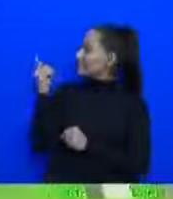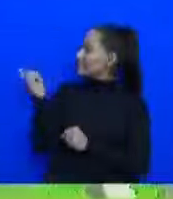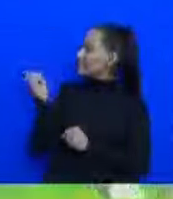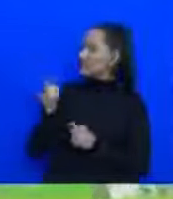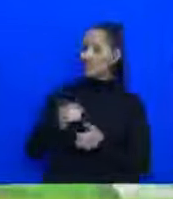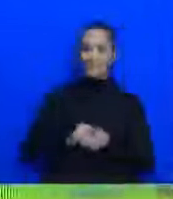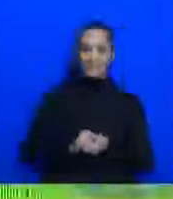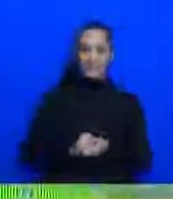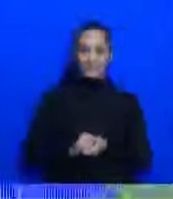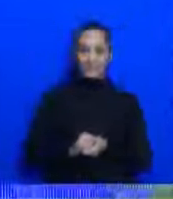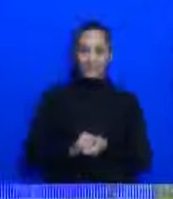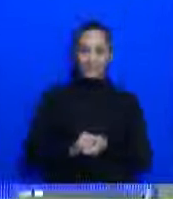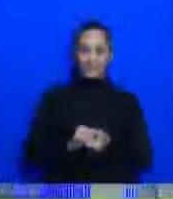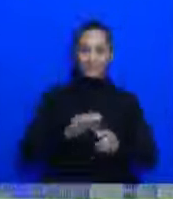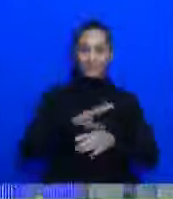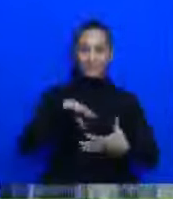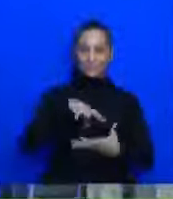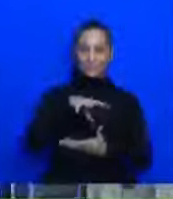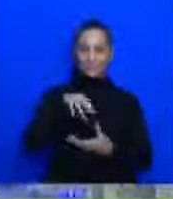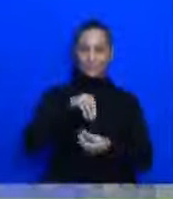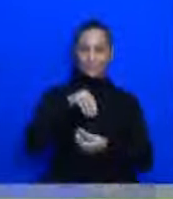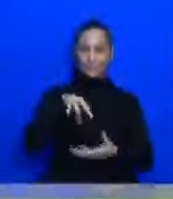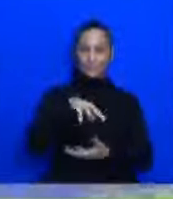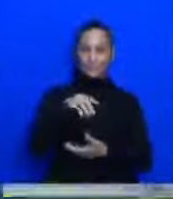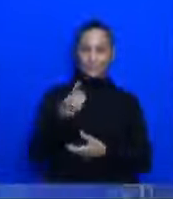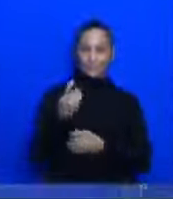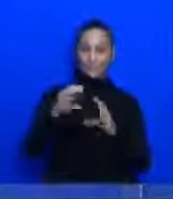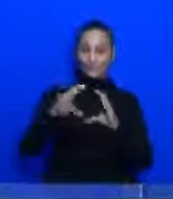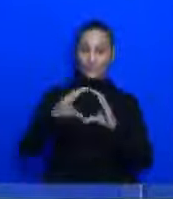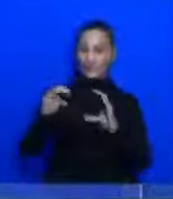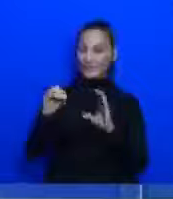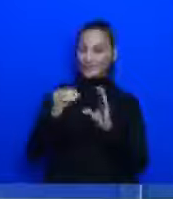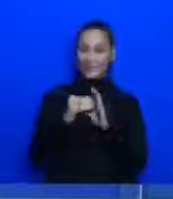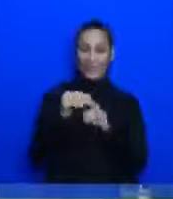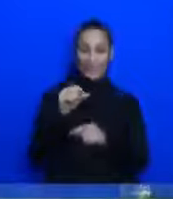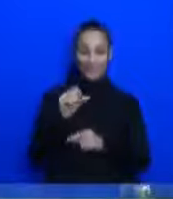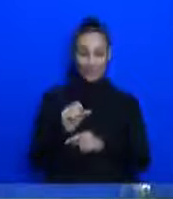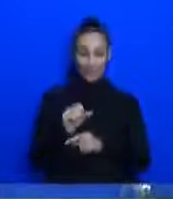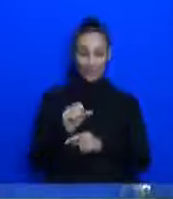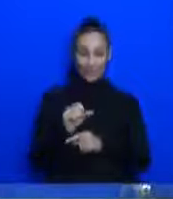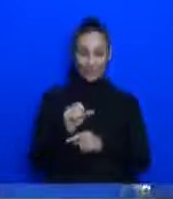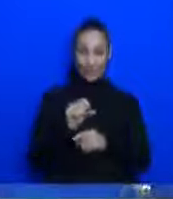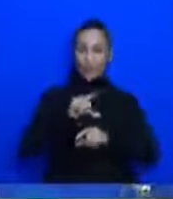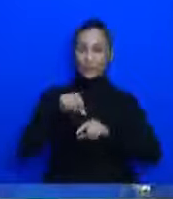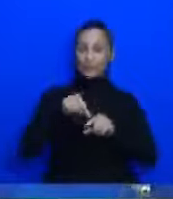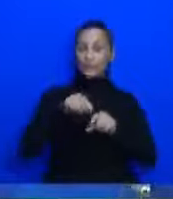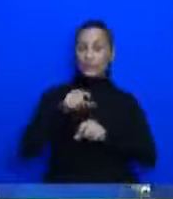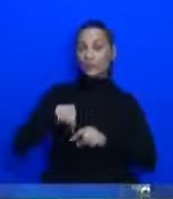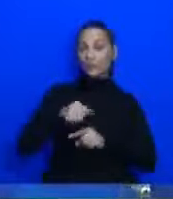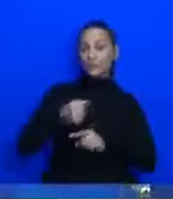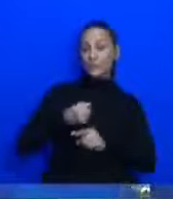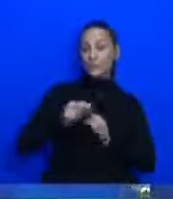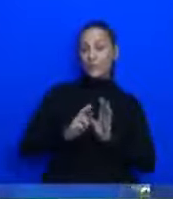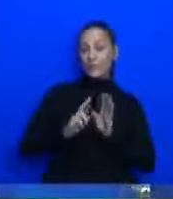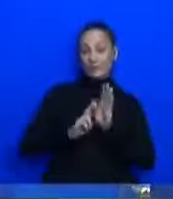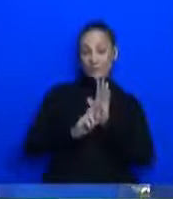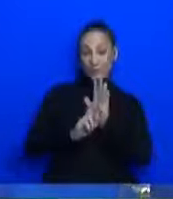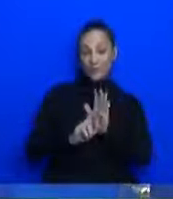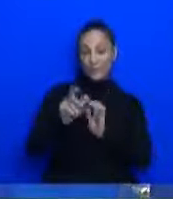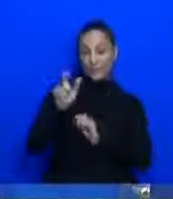Valendo! Globo carregado, embaralhando, 10 bolas numeradas de 0 a 9. Sorteio do número correspondente à